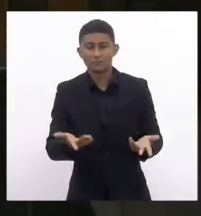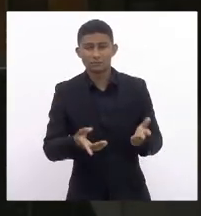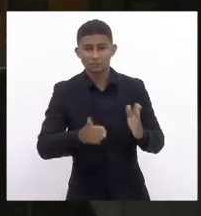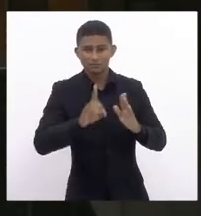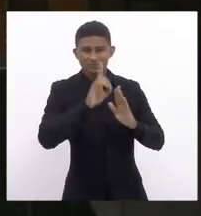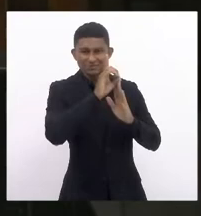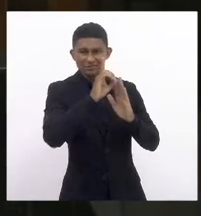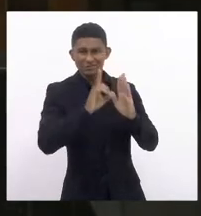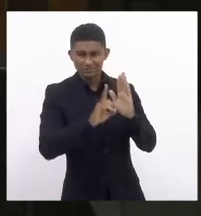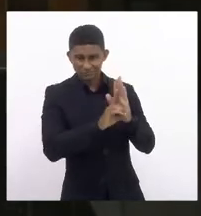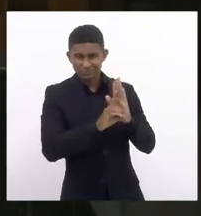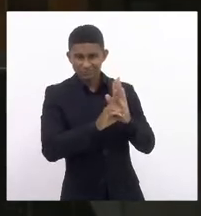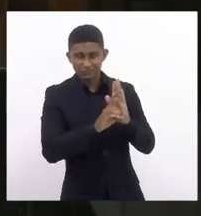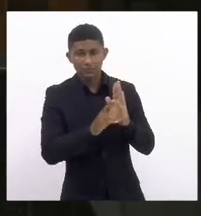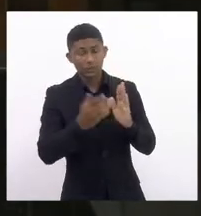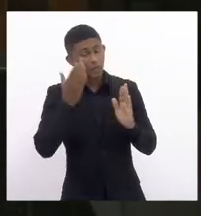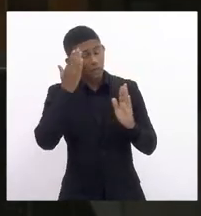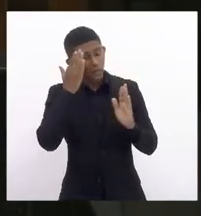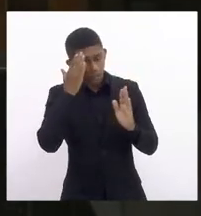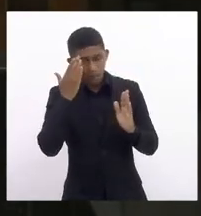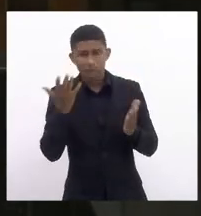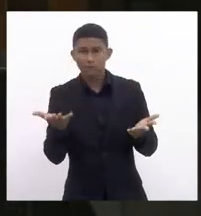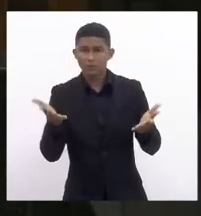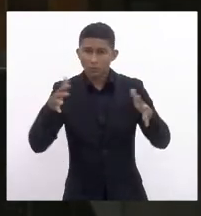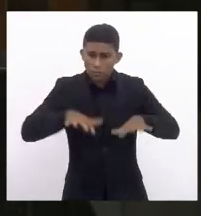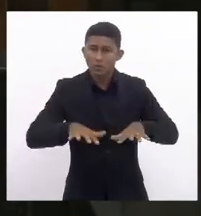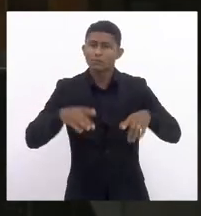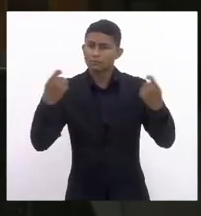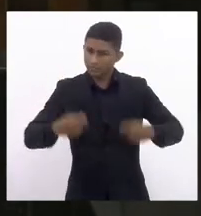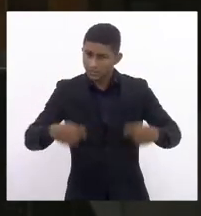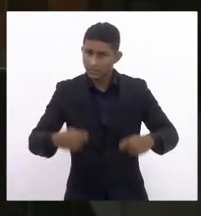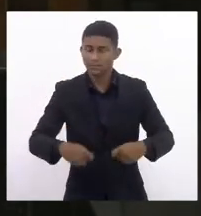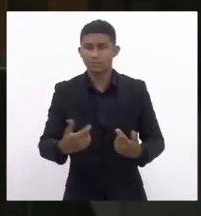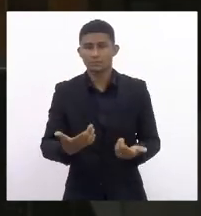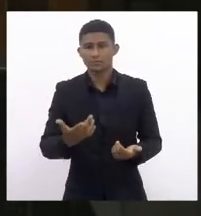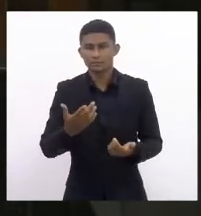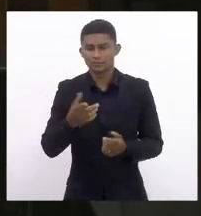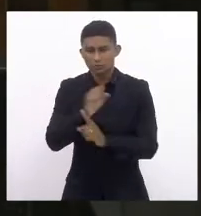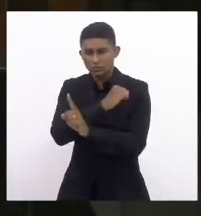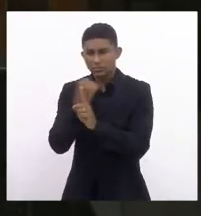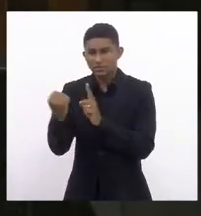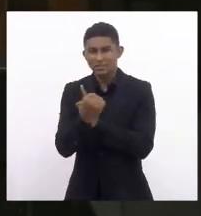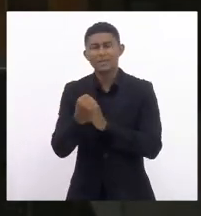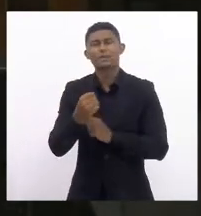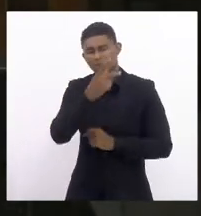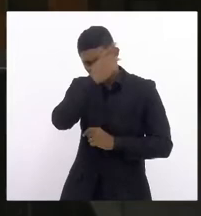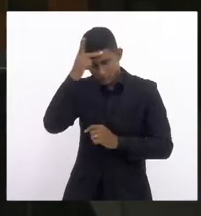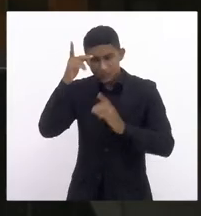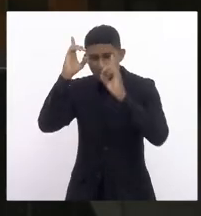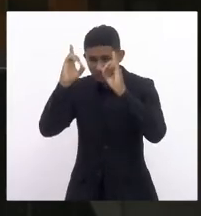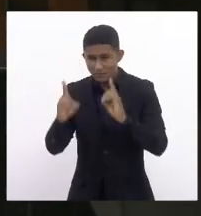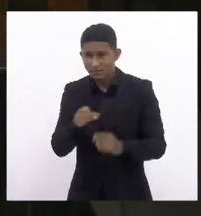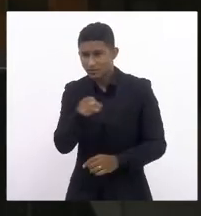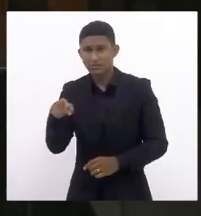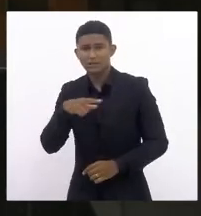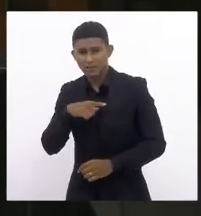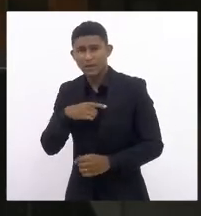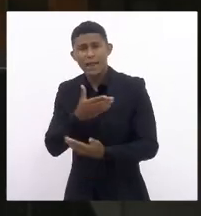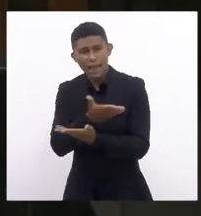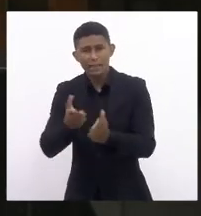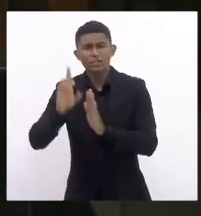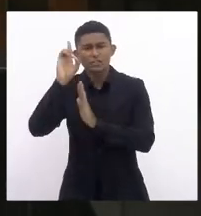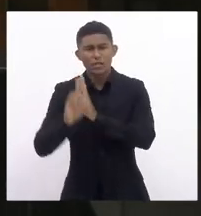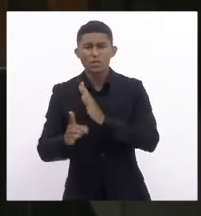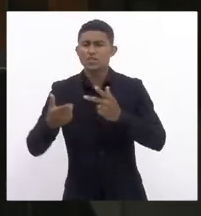inclusão. Existem pessoas com deficiência na sociedade, essas pessoas têm direito ao trabalho, têm direito à cidade, têm direito à cidadania,